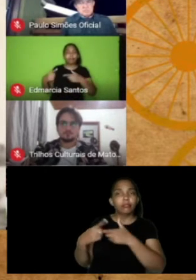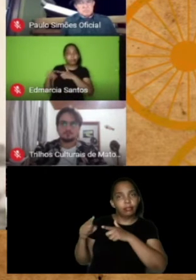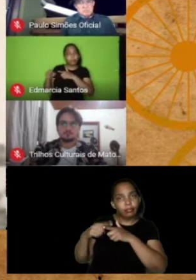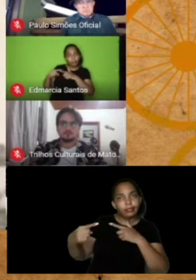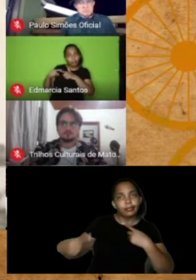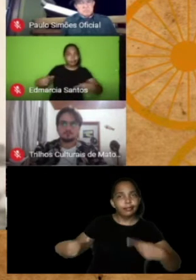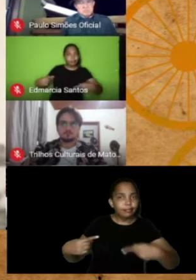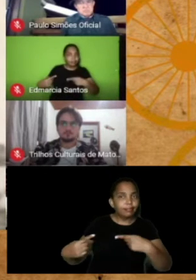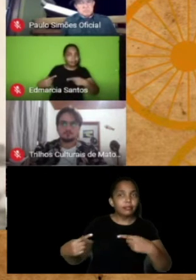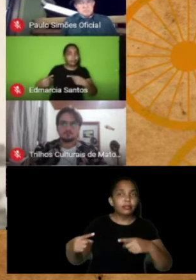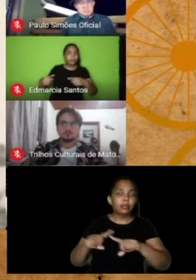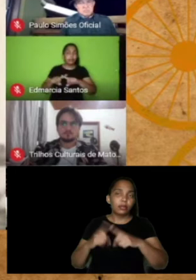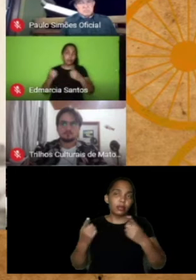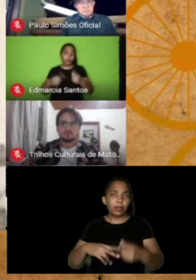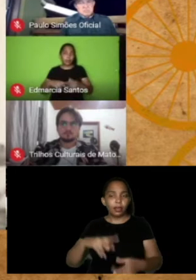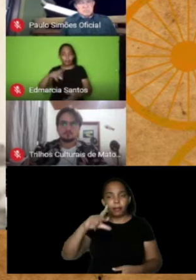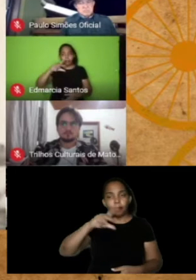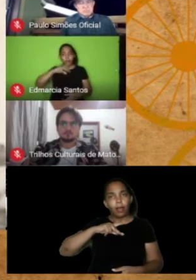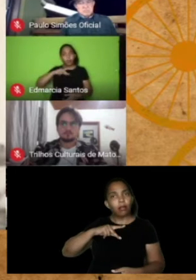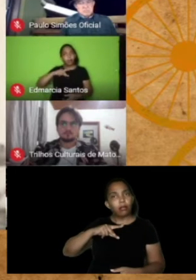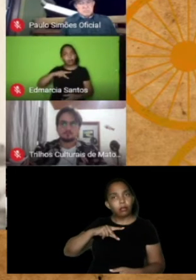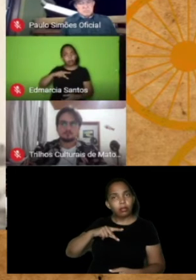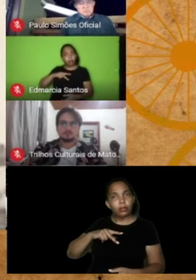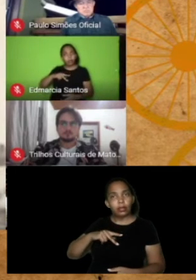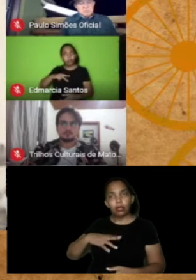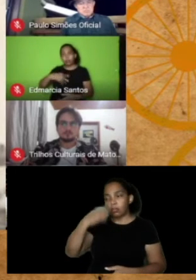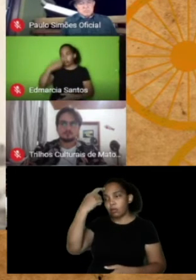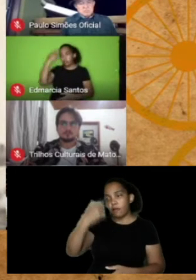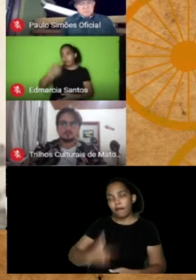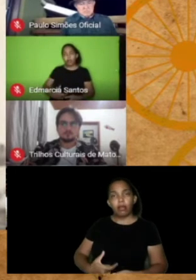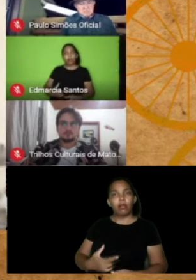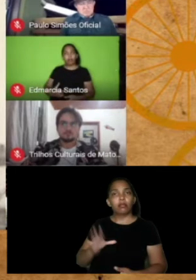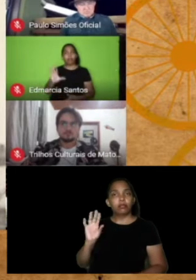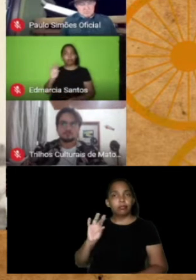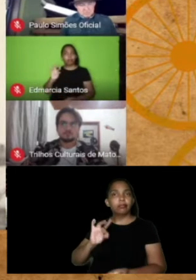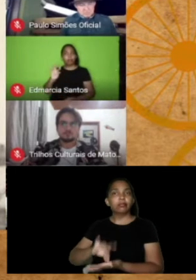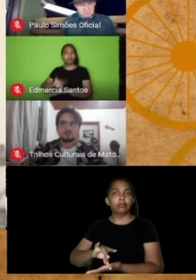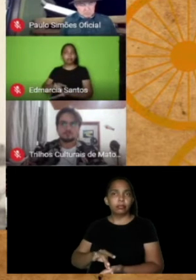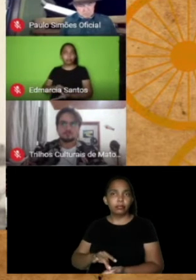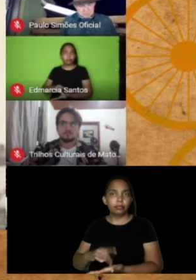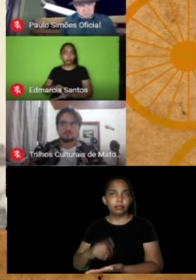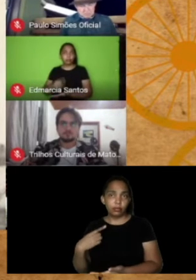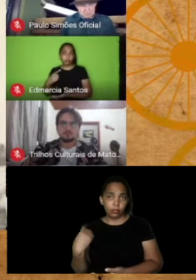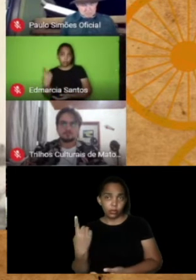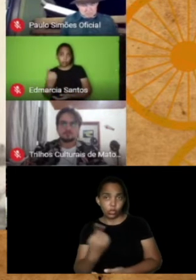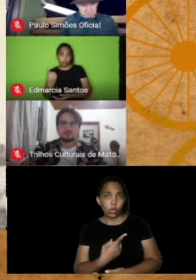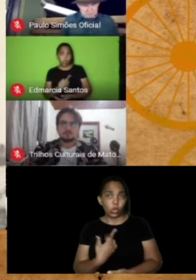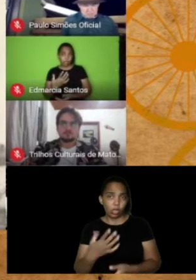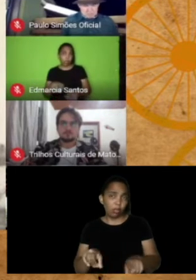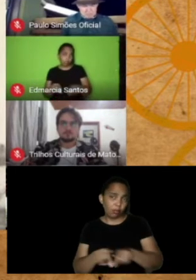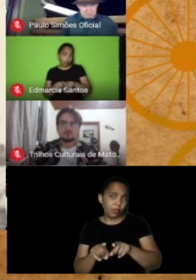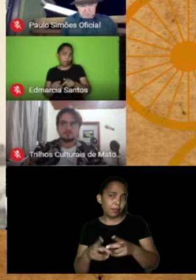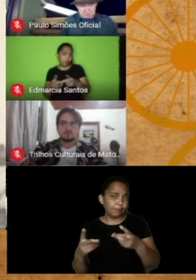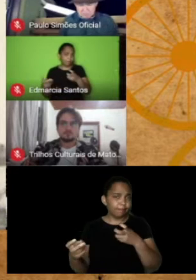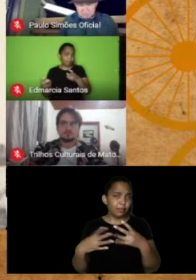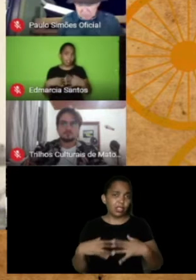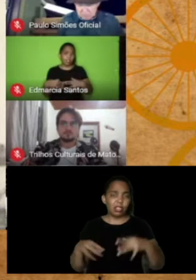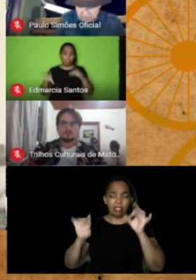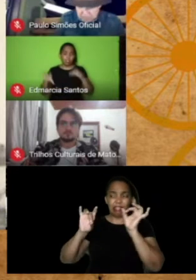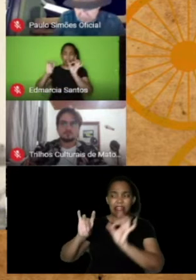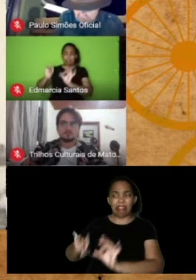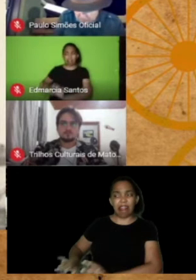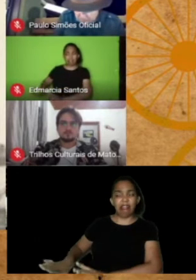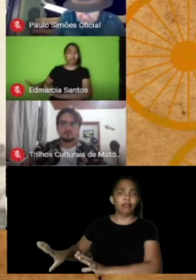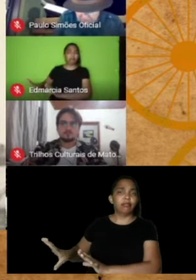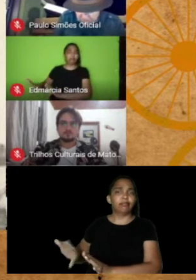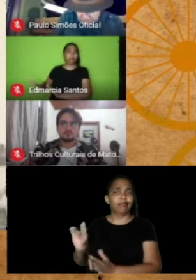pertencimento também é feito através do conhecimento. Hoje, cada vez mais, nós nos despojamos do que nós temos de raiz, né,